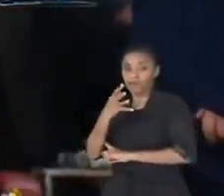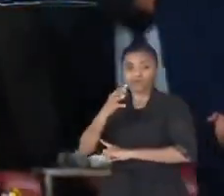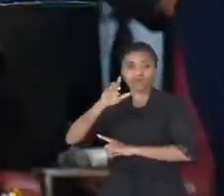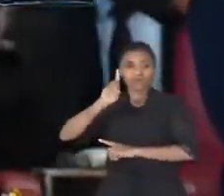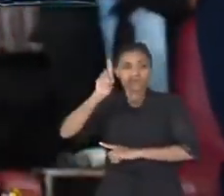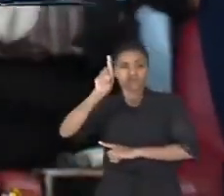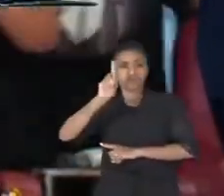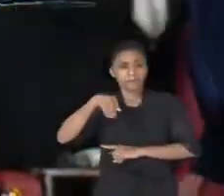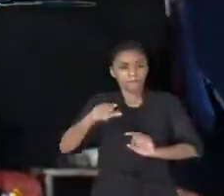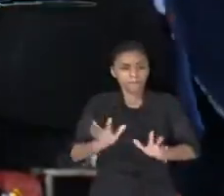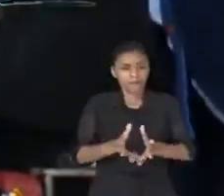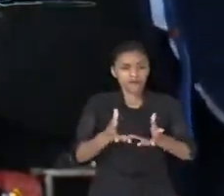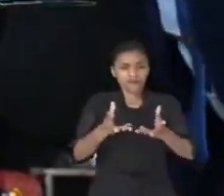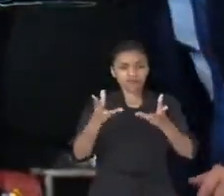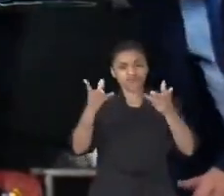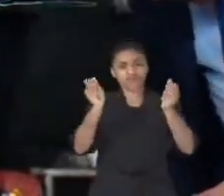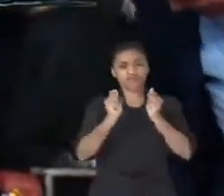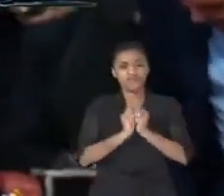é maravilhoso.